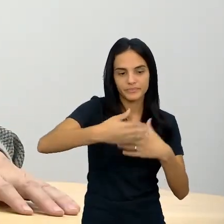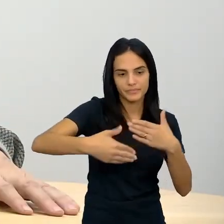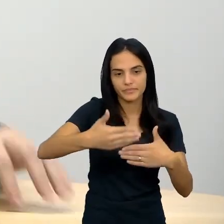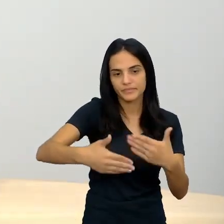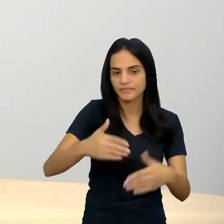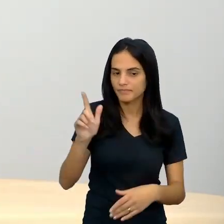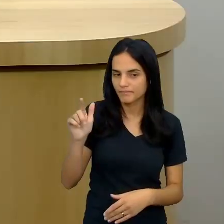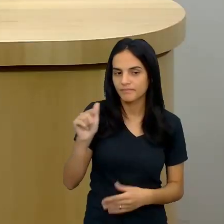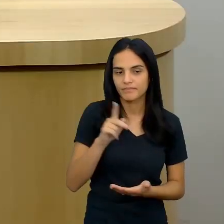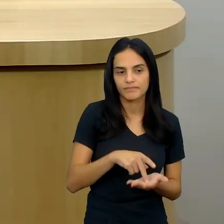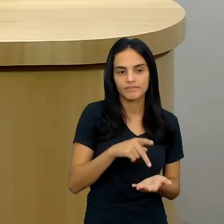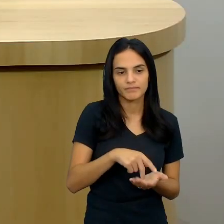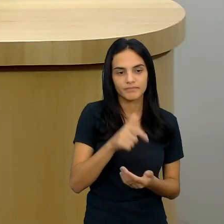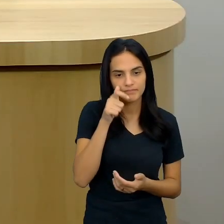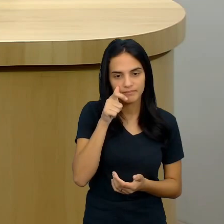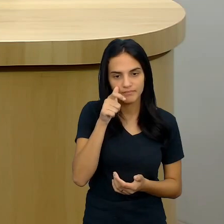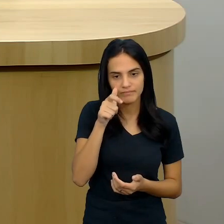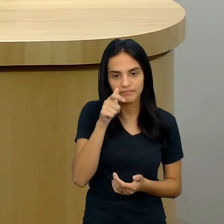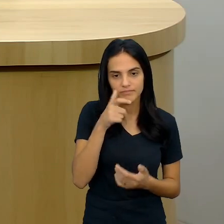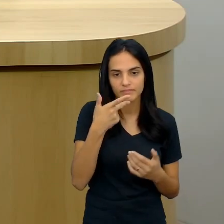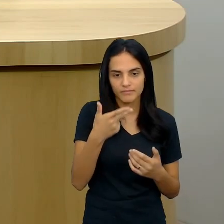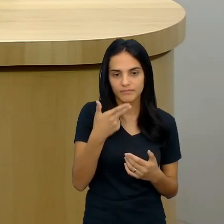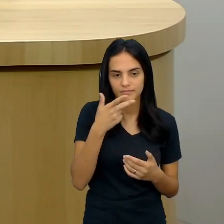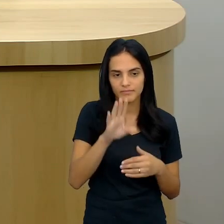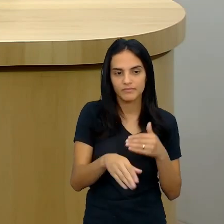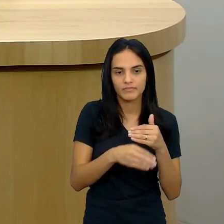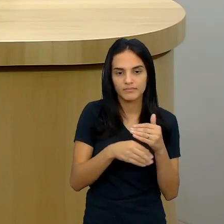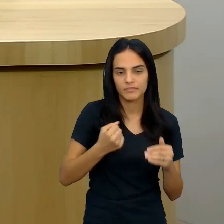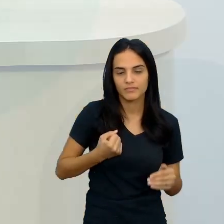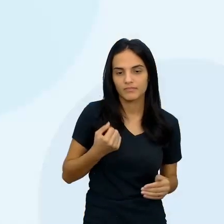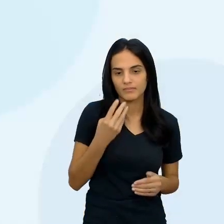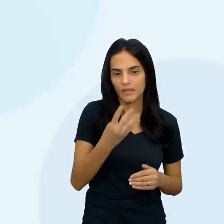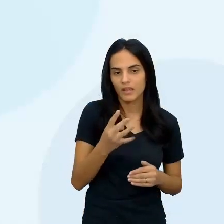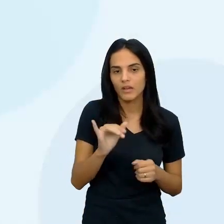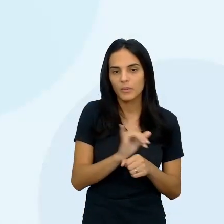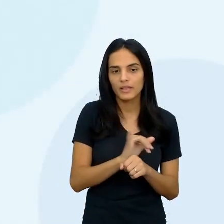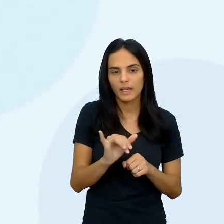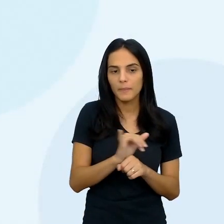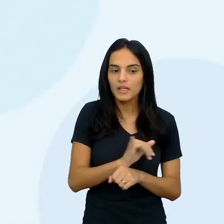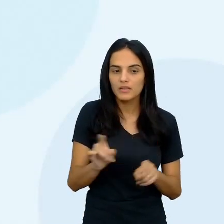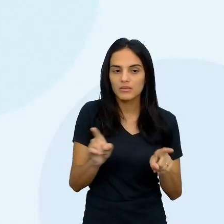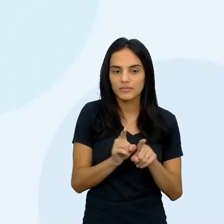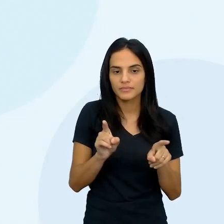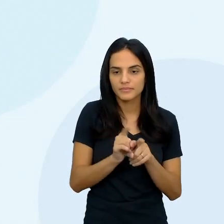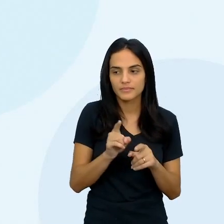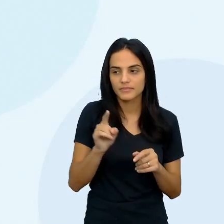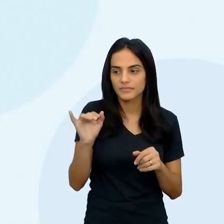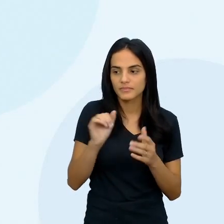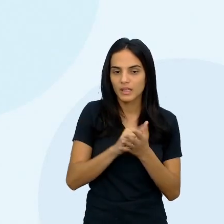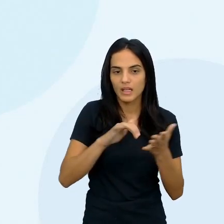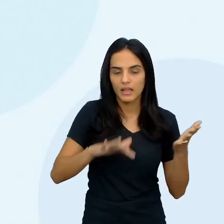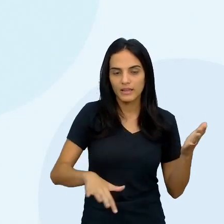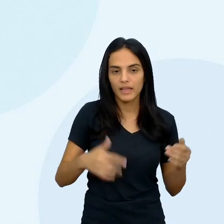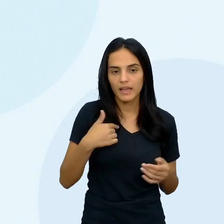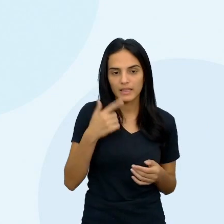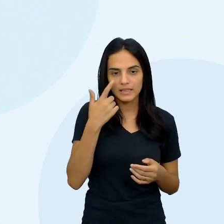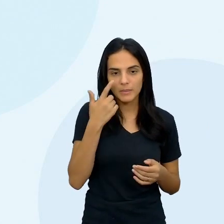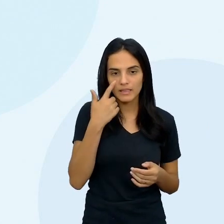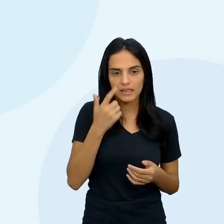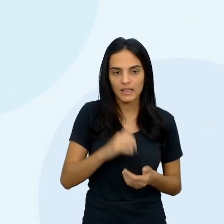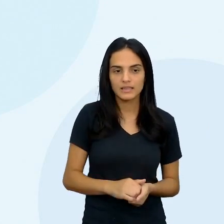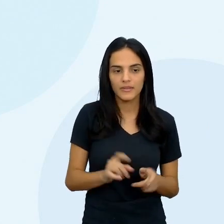Né? Interessante. Então, vamos falar um pouquinho agora do componente 4, recursos e sustentabilidade, atividade 4. Então,